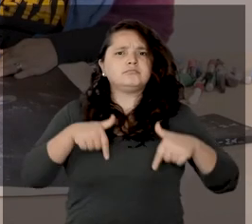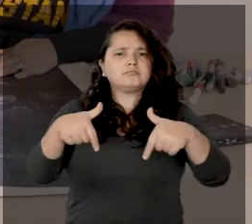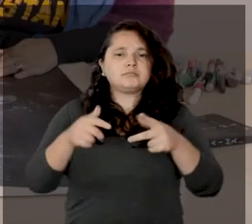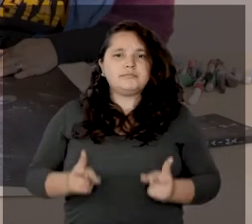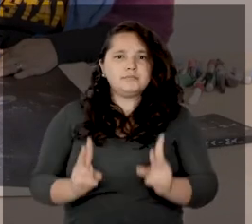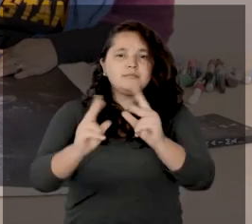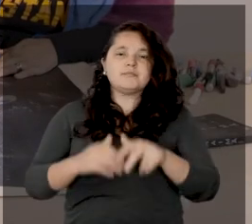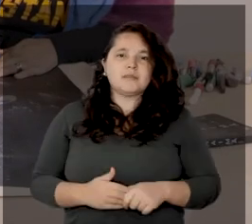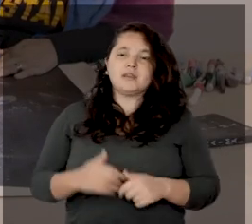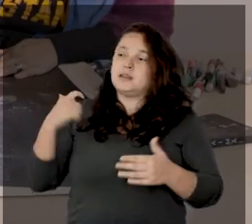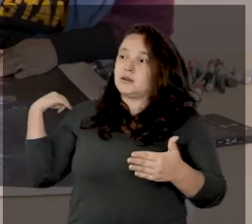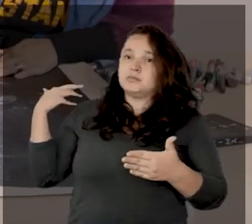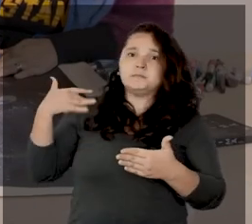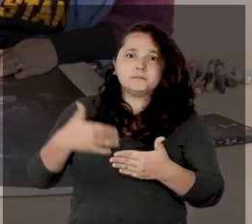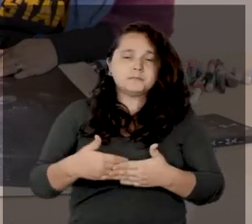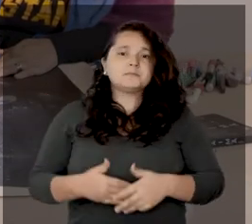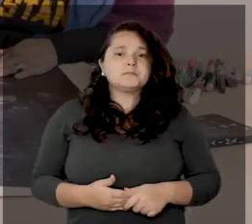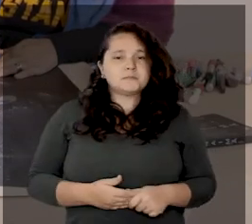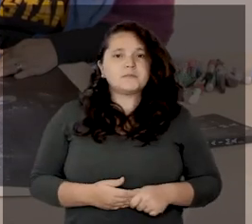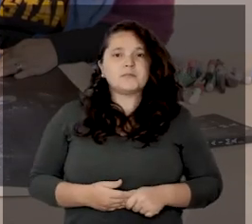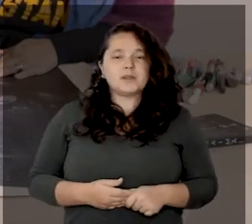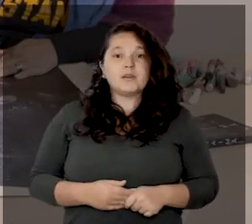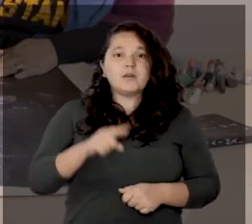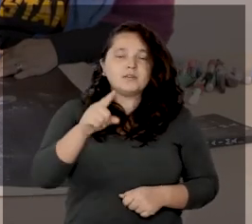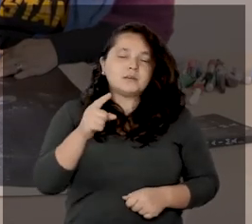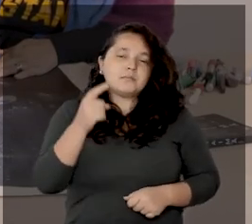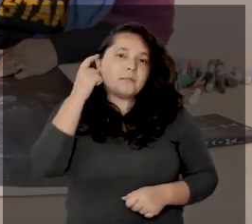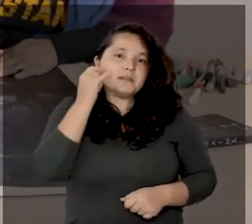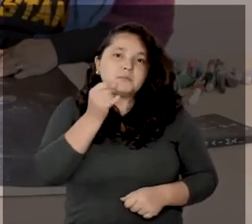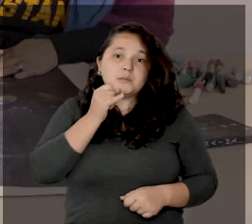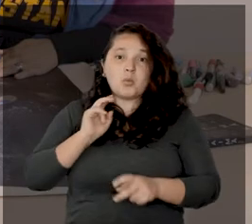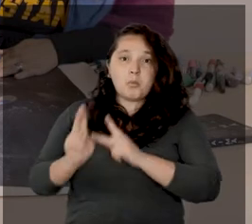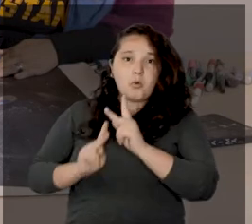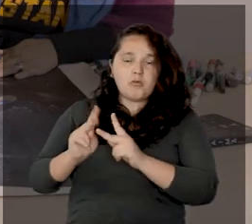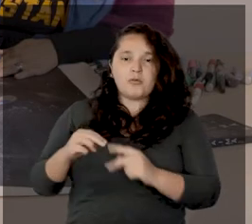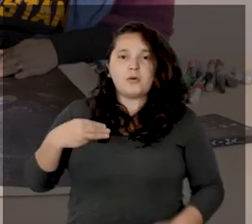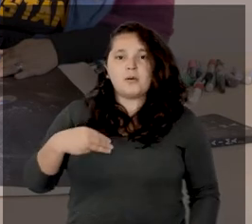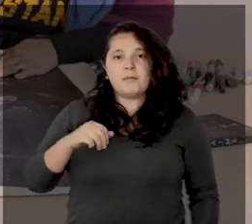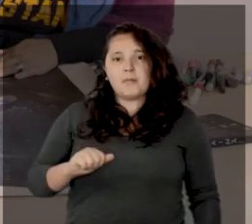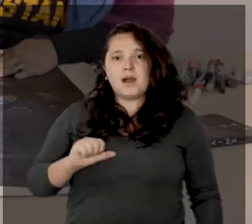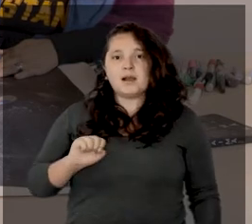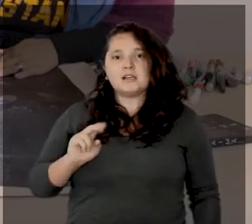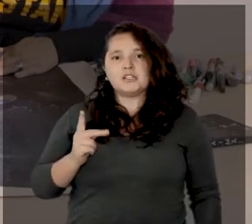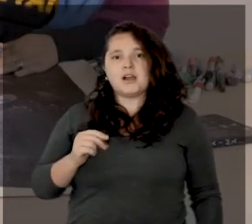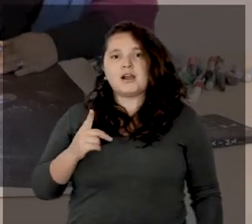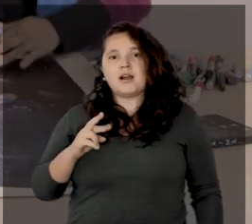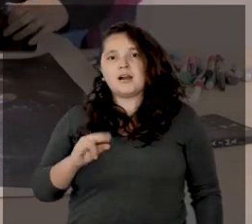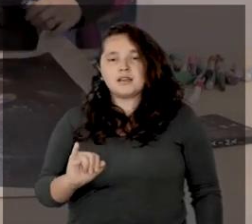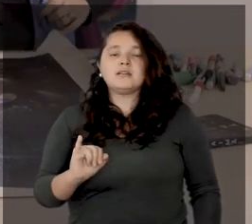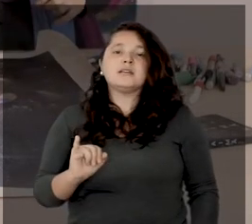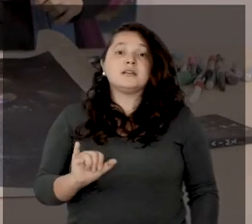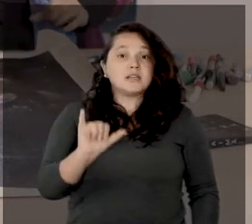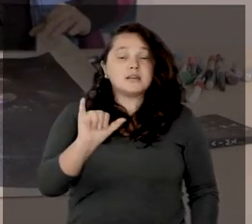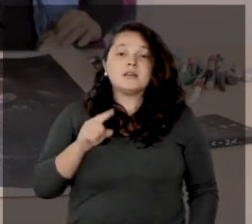Quando você pensa que o povo Machacali, por exemplo, que está através desse projeto, não só desse projeto, né? Isso é um